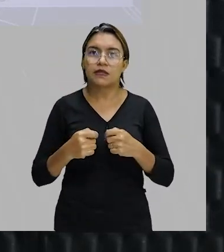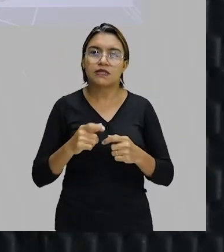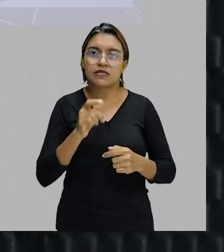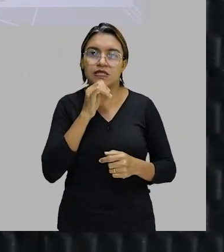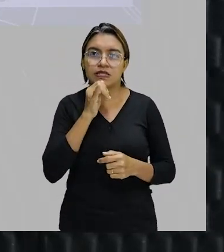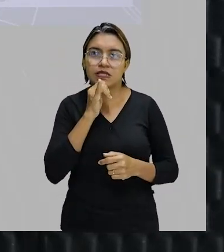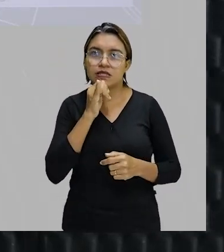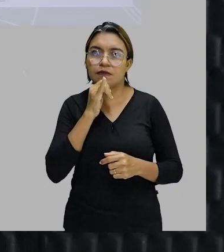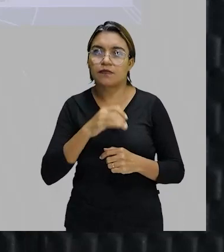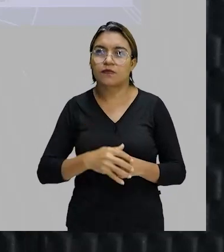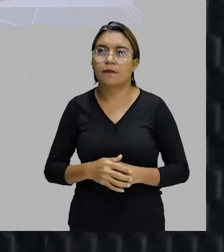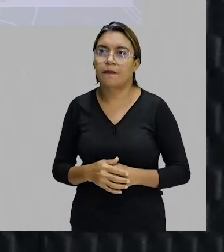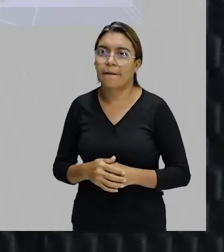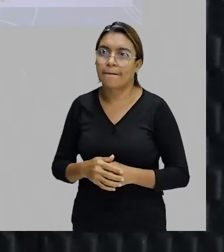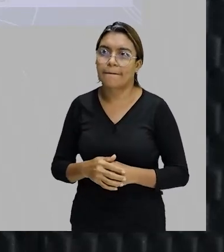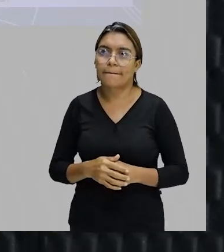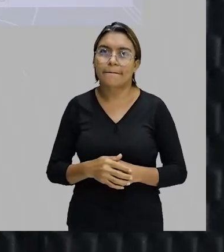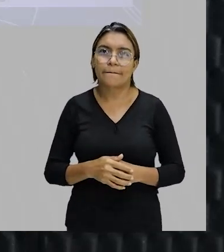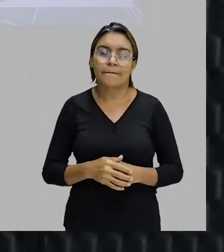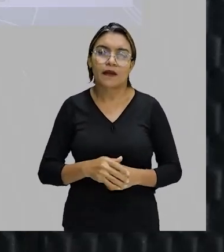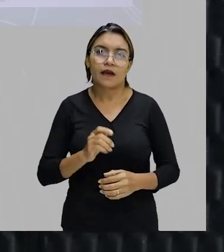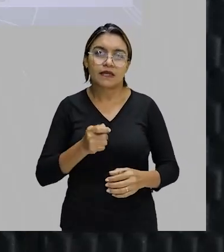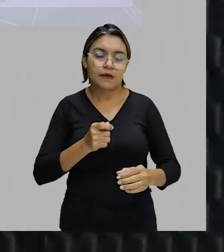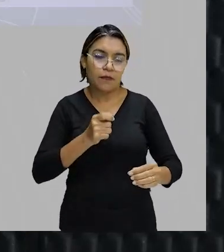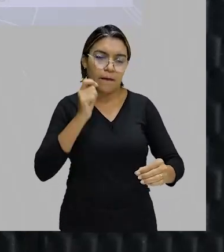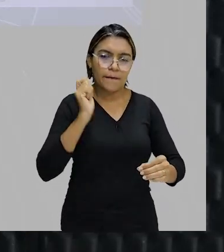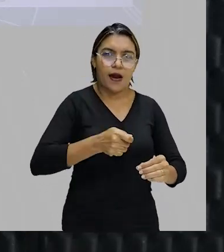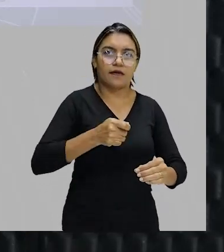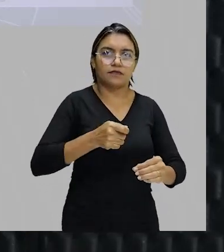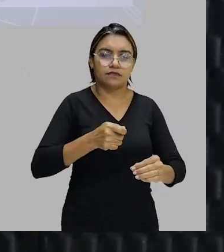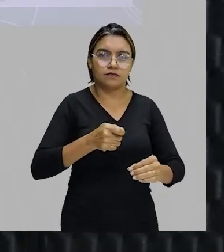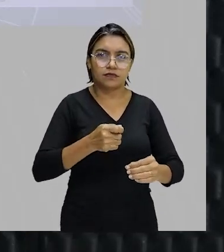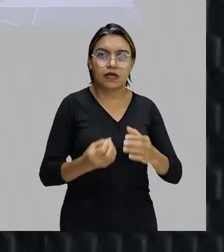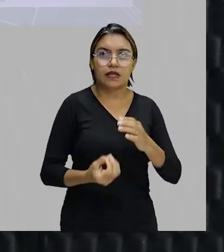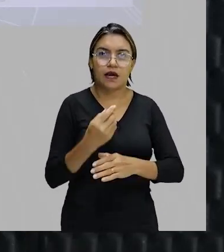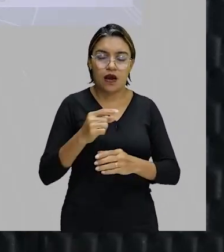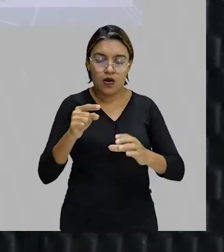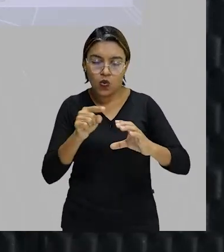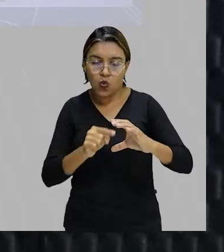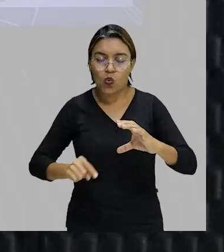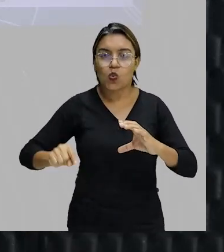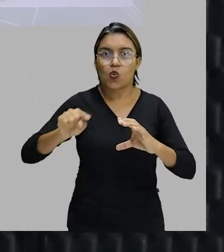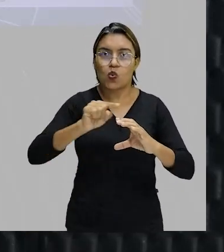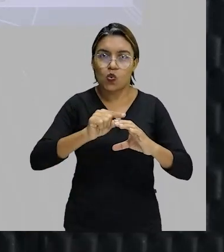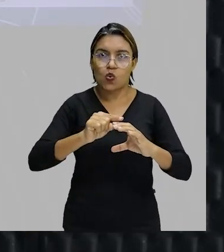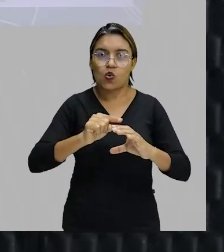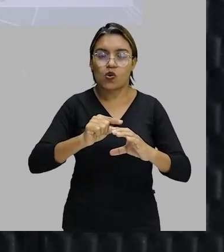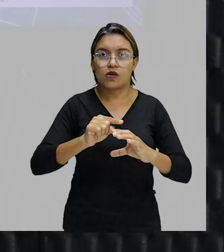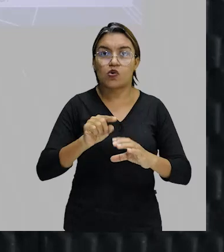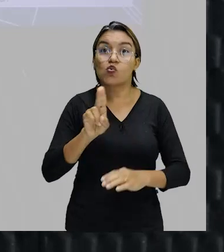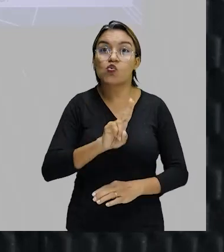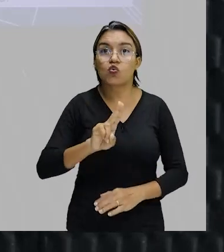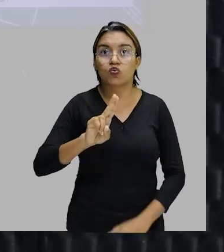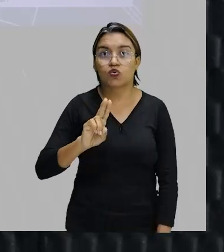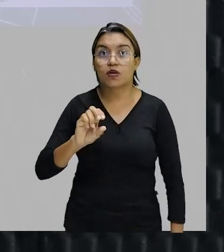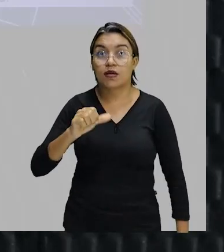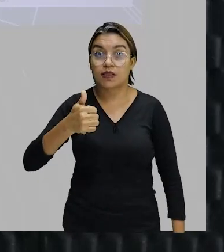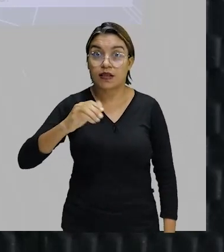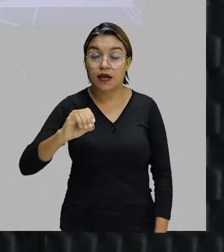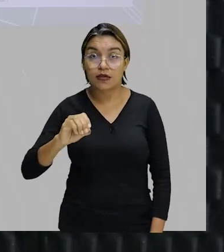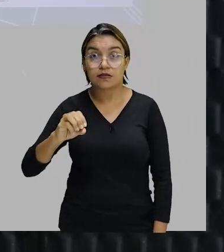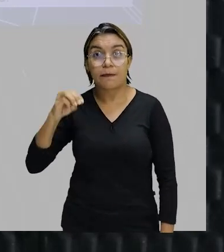para fazer uma roda. E aí ele vai, bate o prego, faz a roda. Ele vai dizer, olha, eu consigo fazer essa roda em 10 minutos. Ou